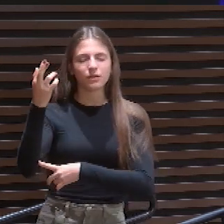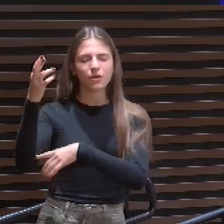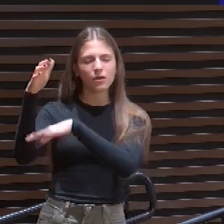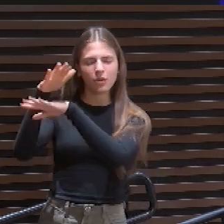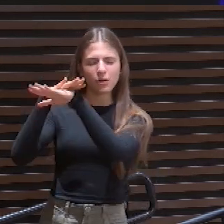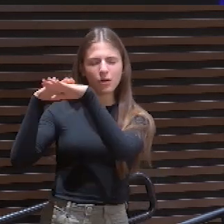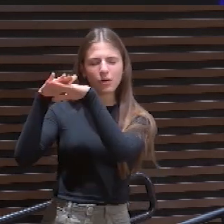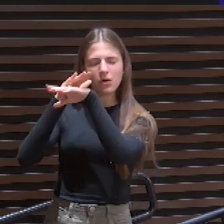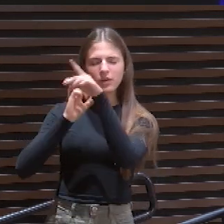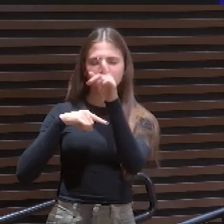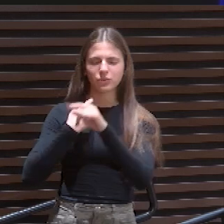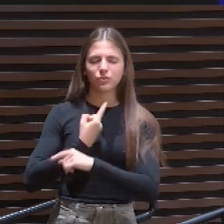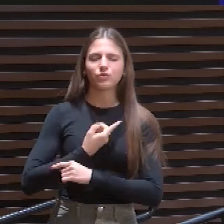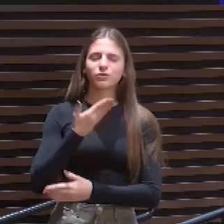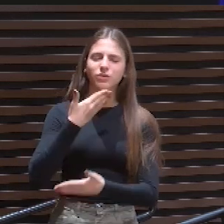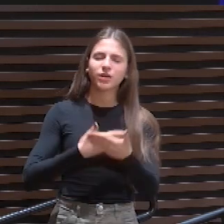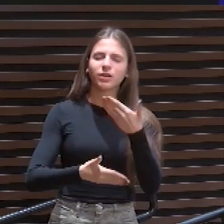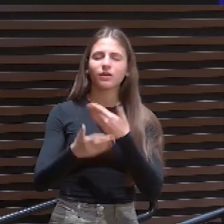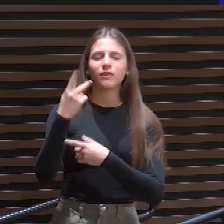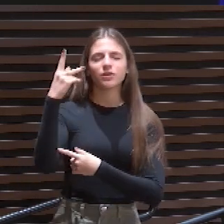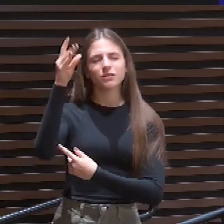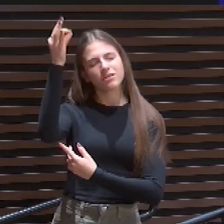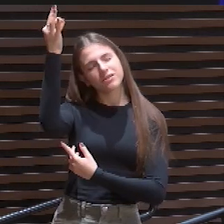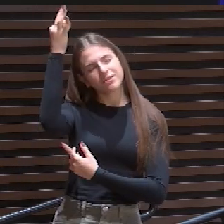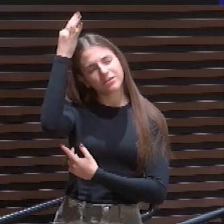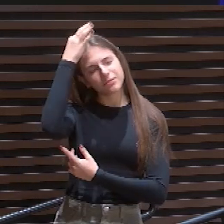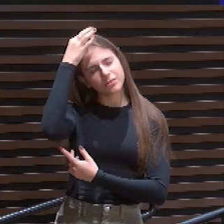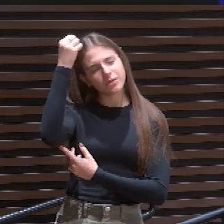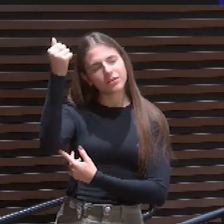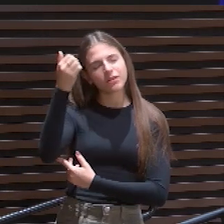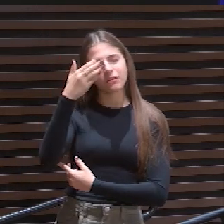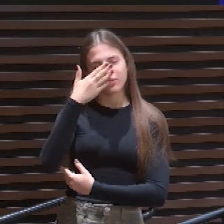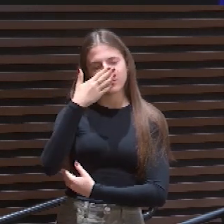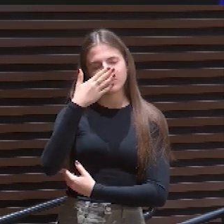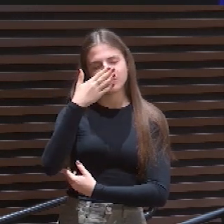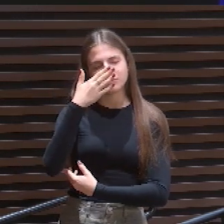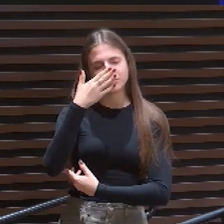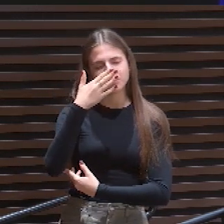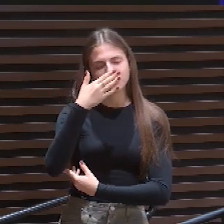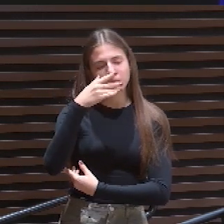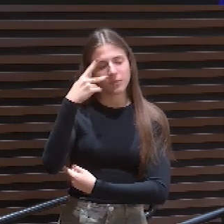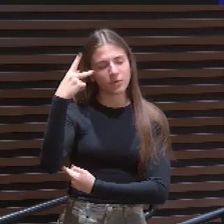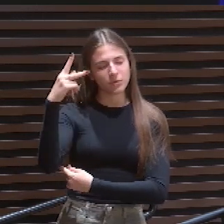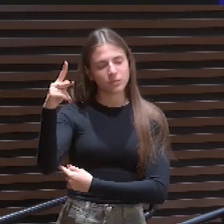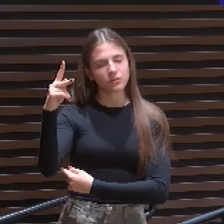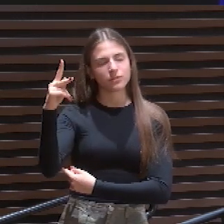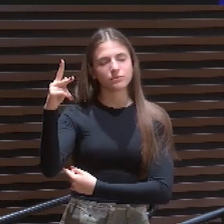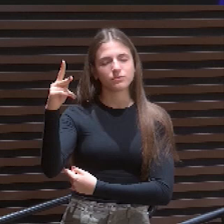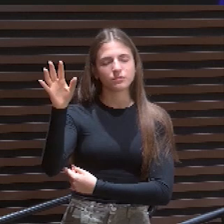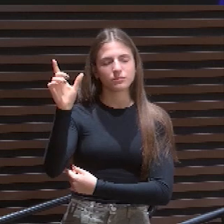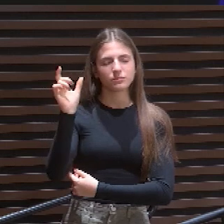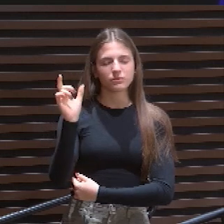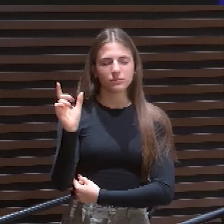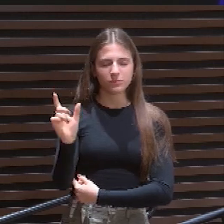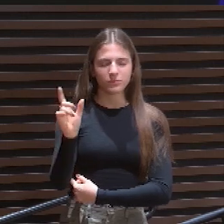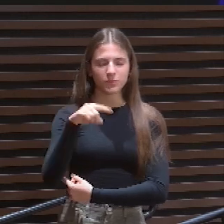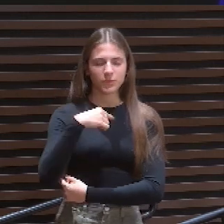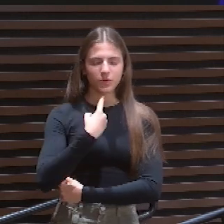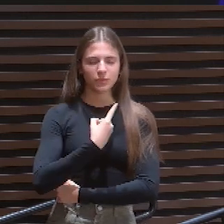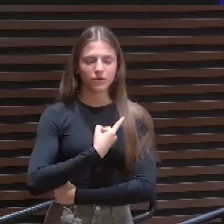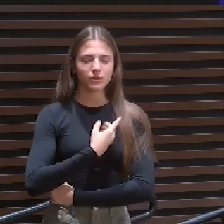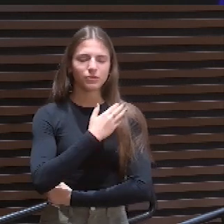nessa manhã por meio do teu Espírito, Senhor, revelando a tua palavra aos